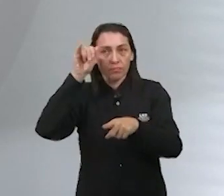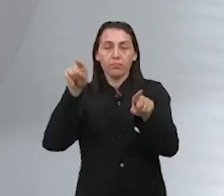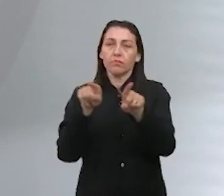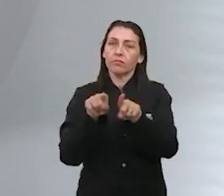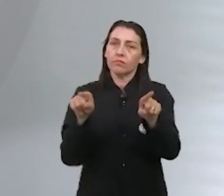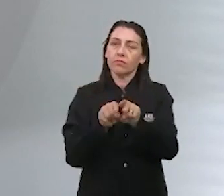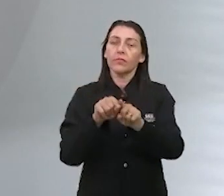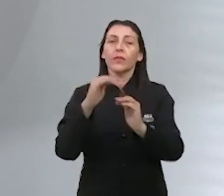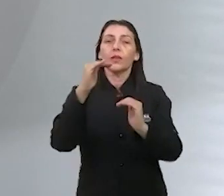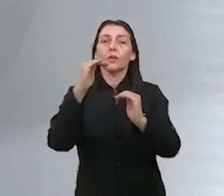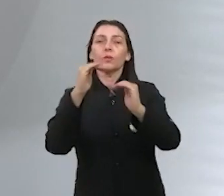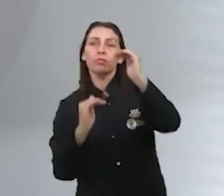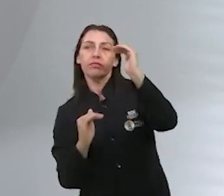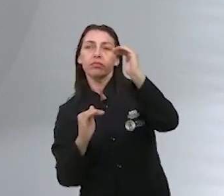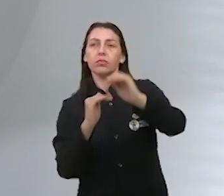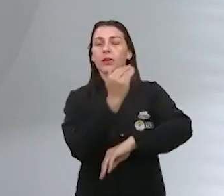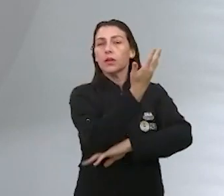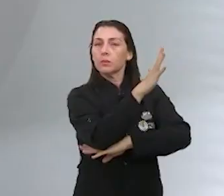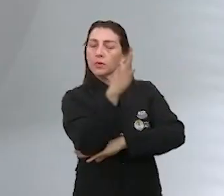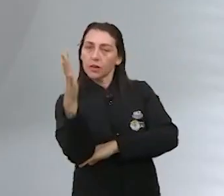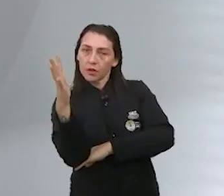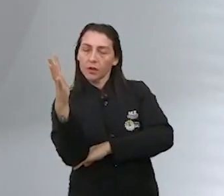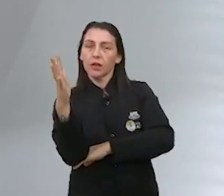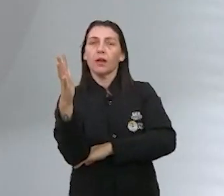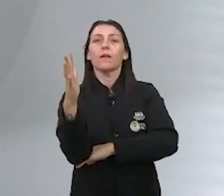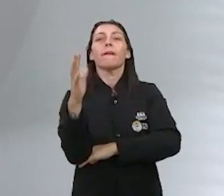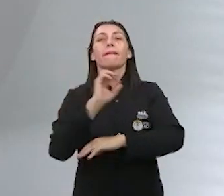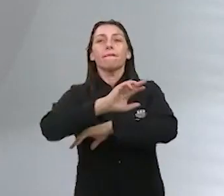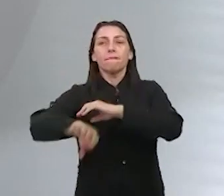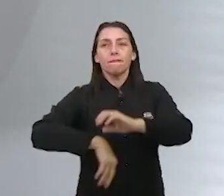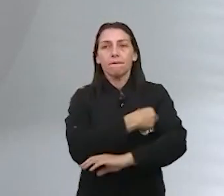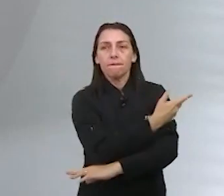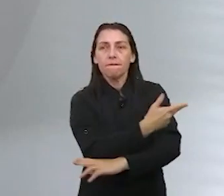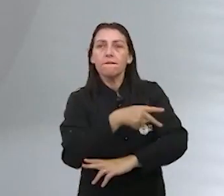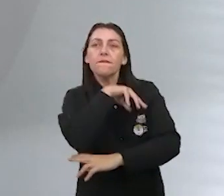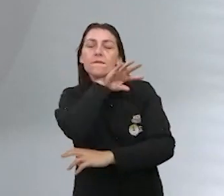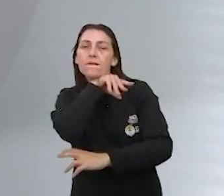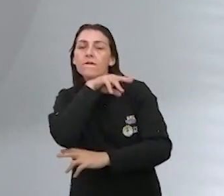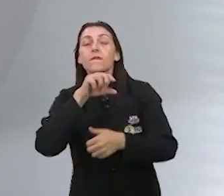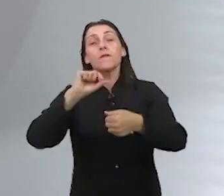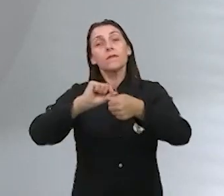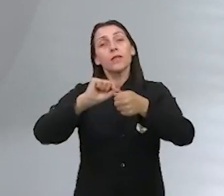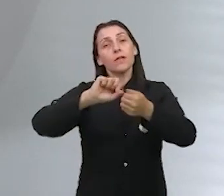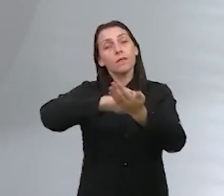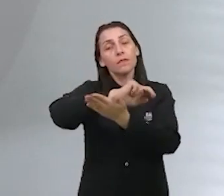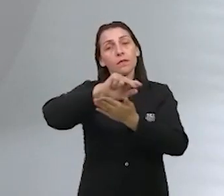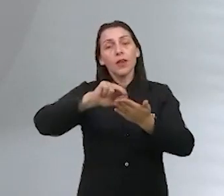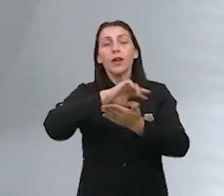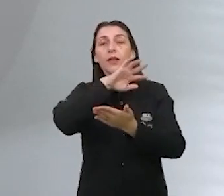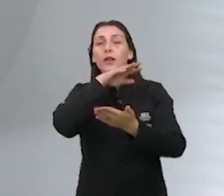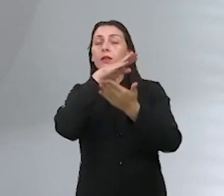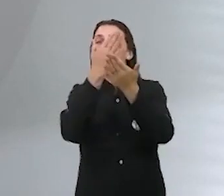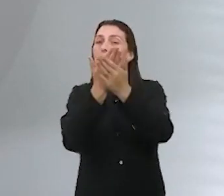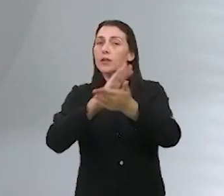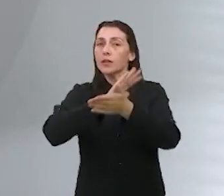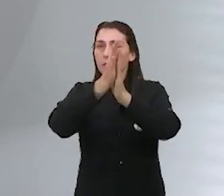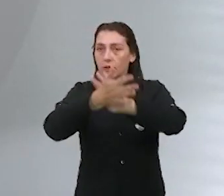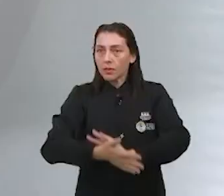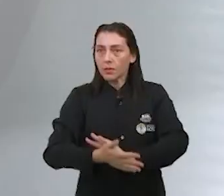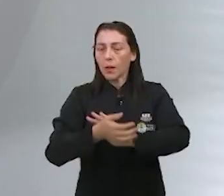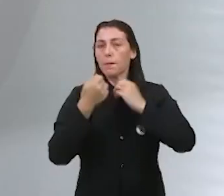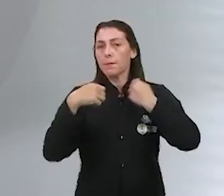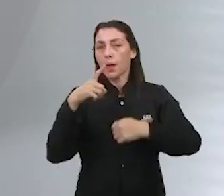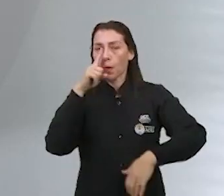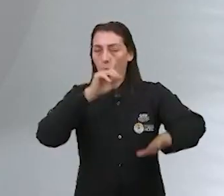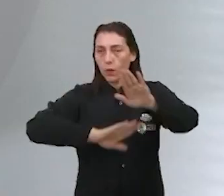um desequilíbrio ambiental. Então, esse ecossistema em desequilíbrio faz com que várias espécies deixem de existir. Então, temos que tomar